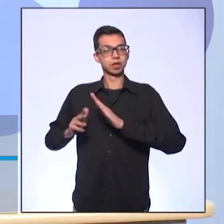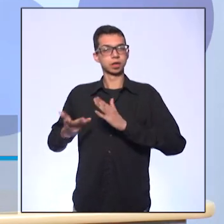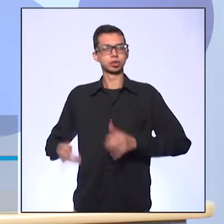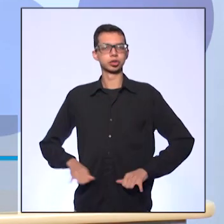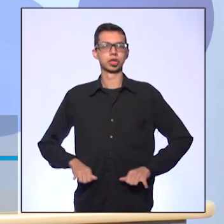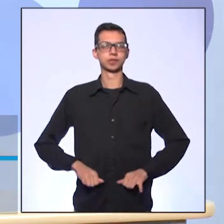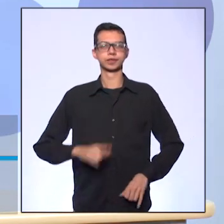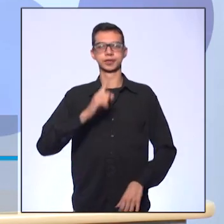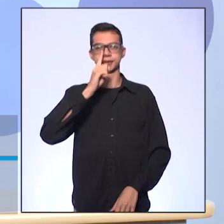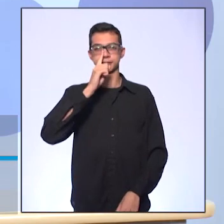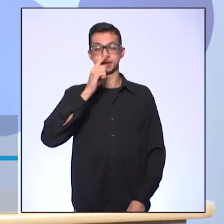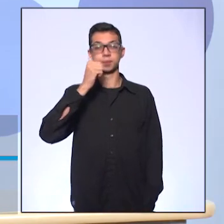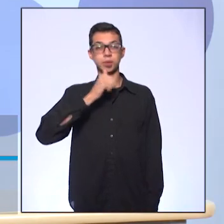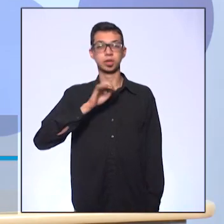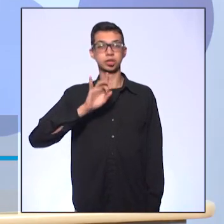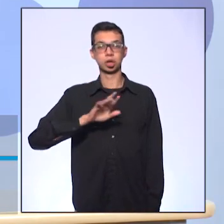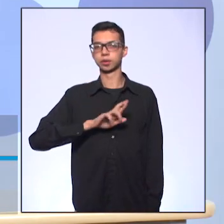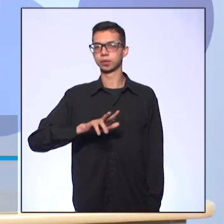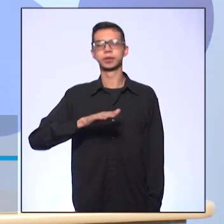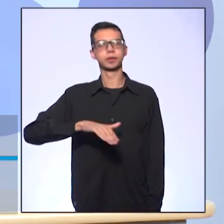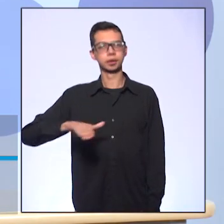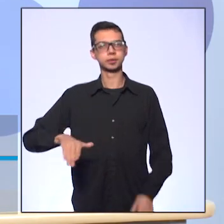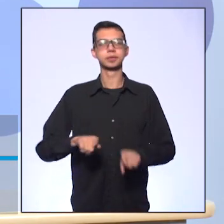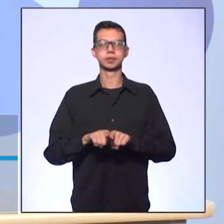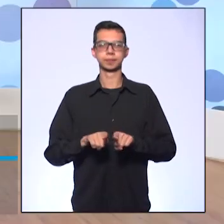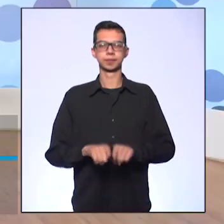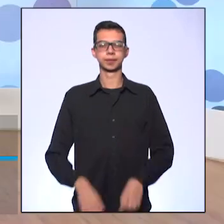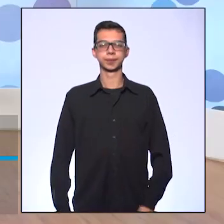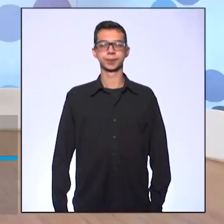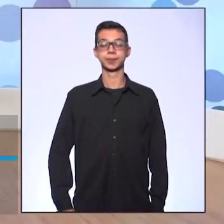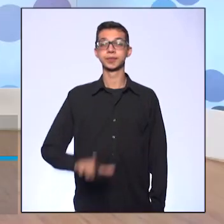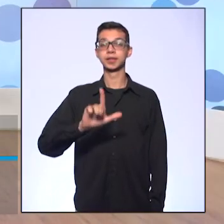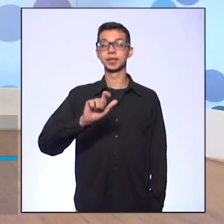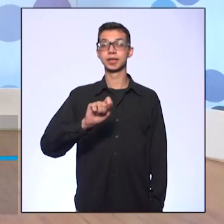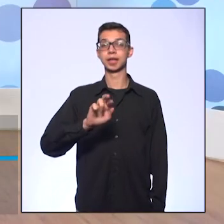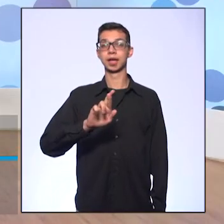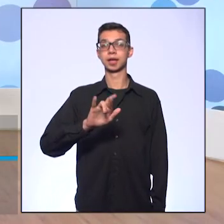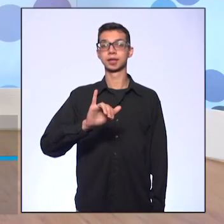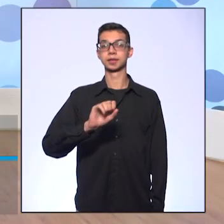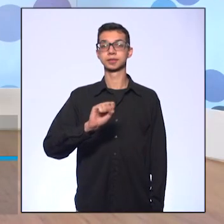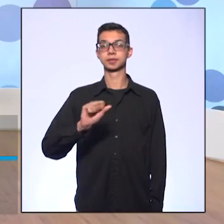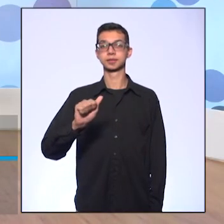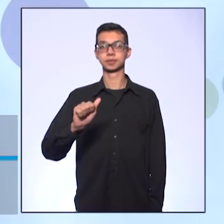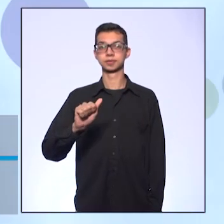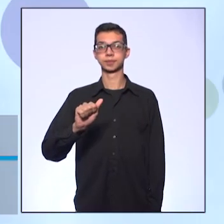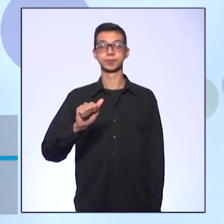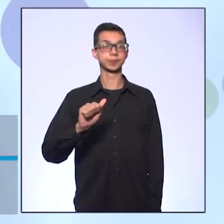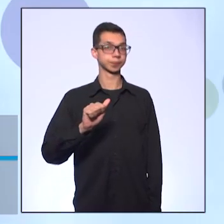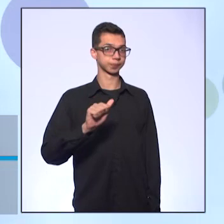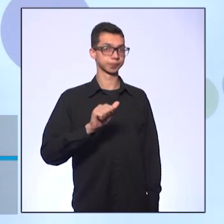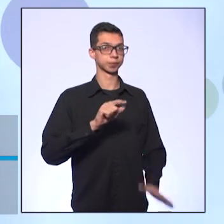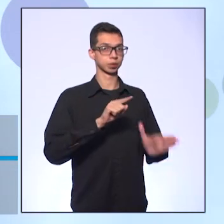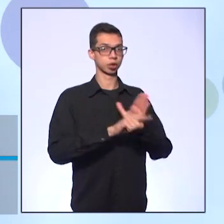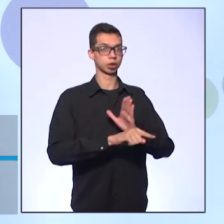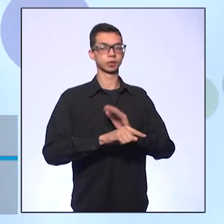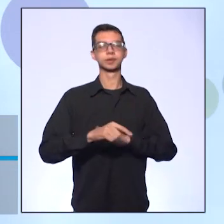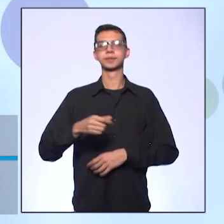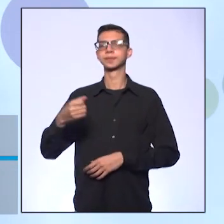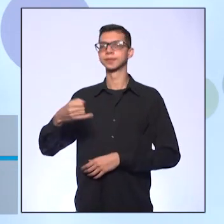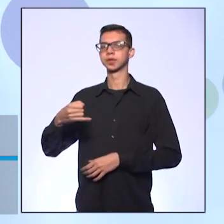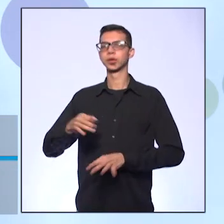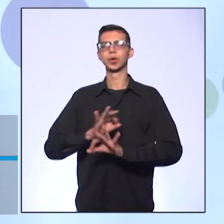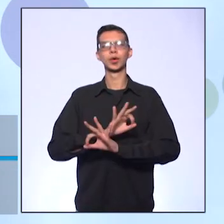só mulher, criança, é bem A complicado. Larissa? Larissa que Larissa, respondeu. muito bem colocado, Larissa. É disso que nós estamos falando,